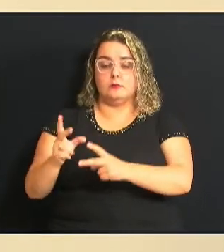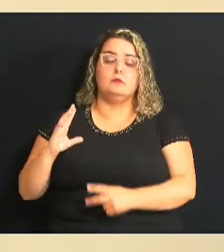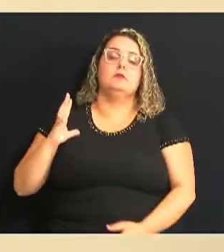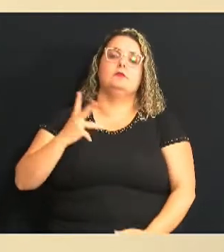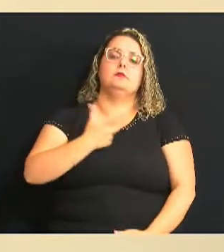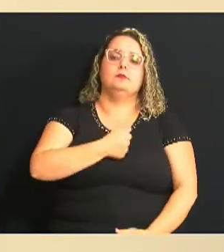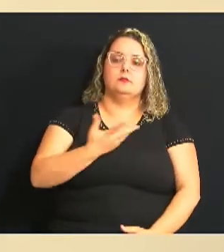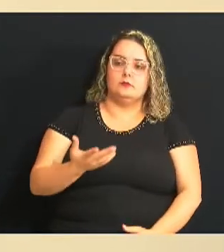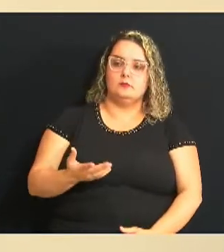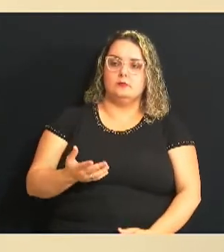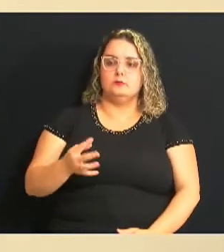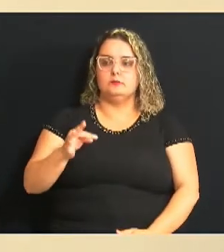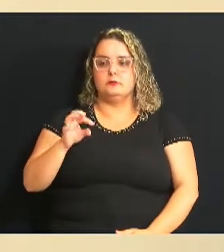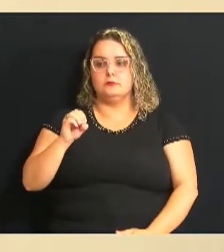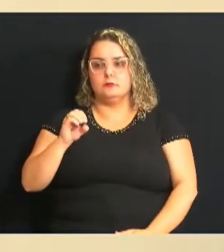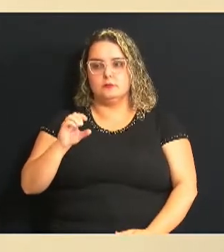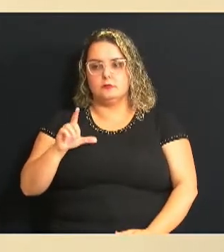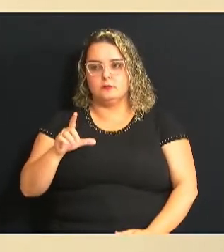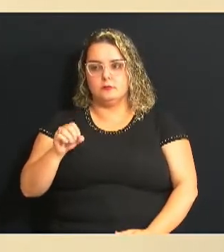teólogo alemão